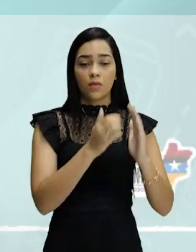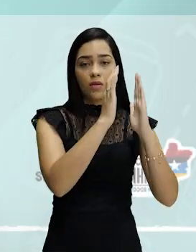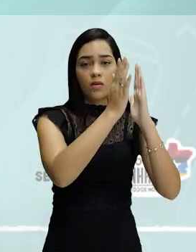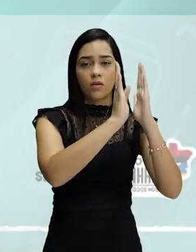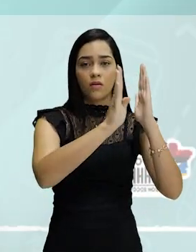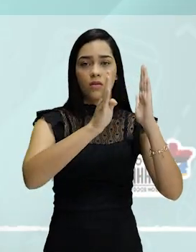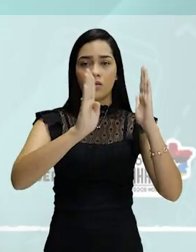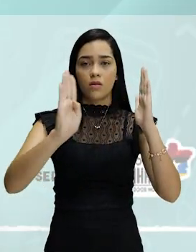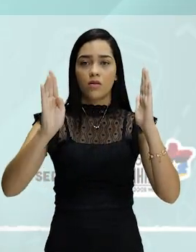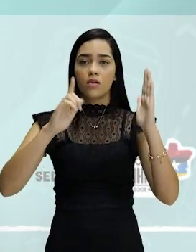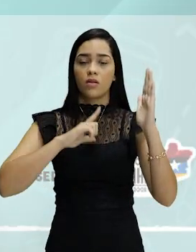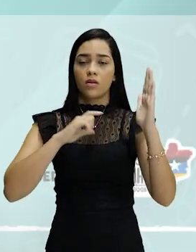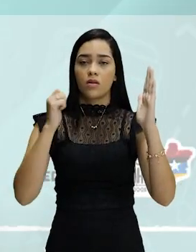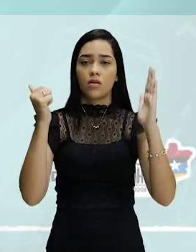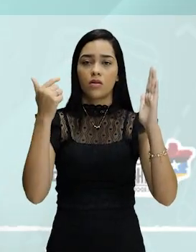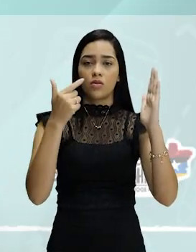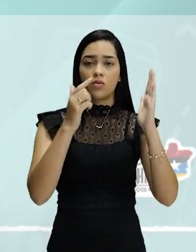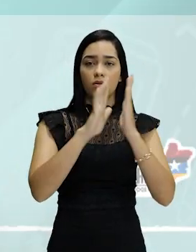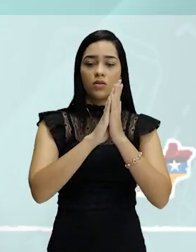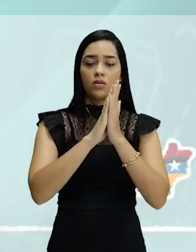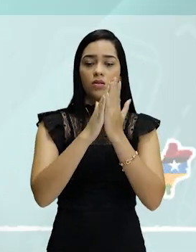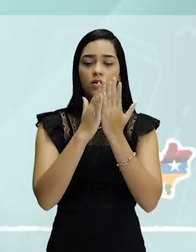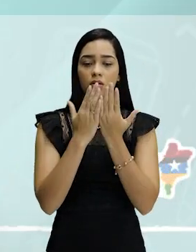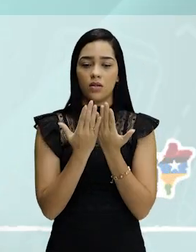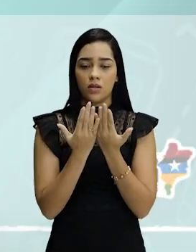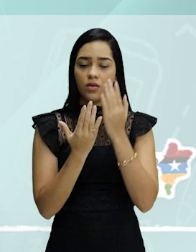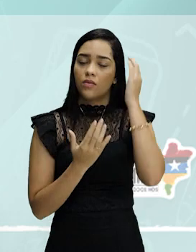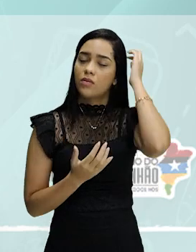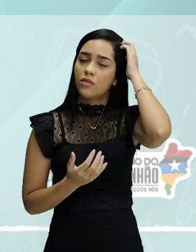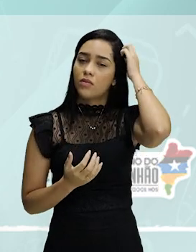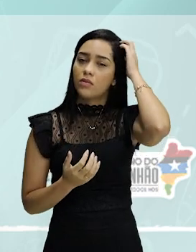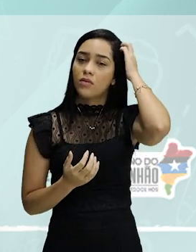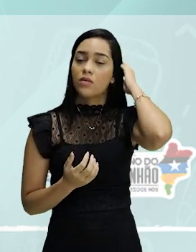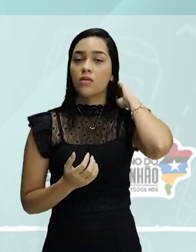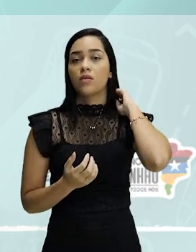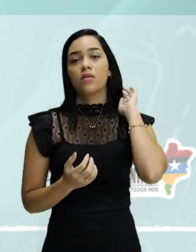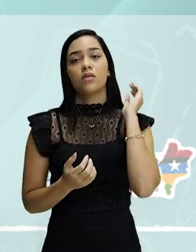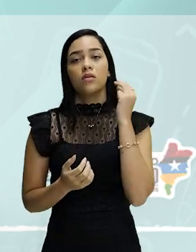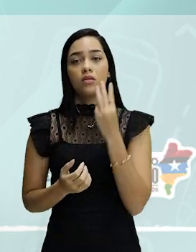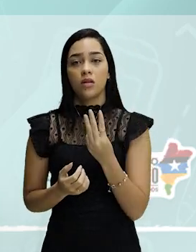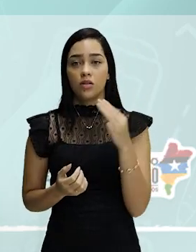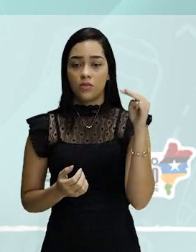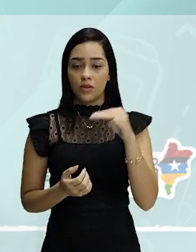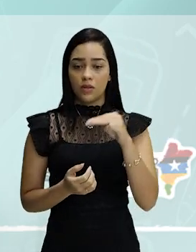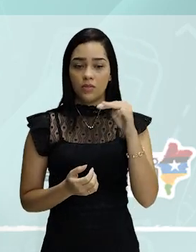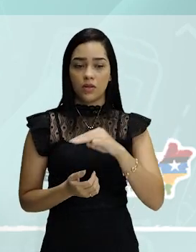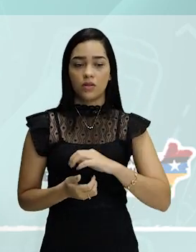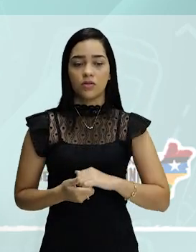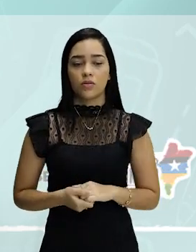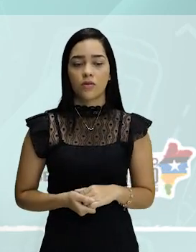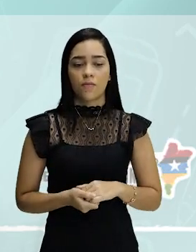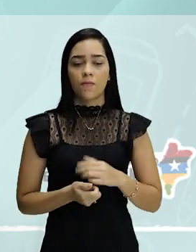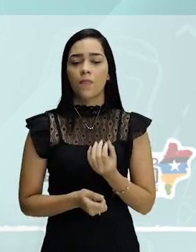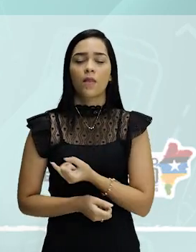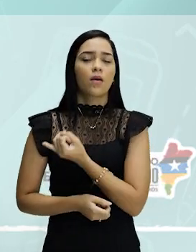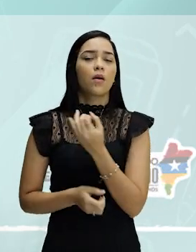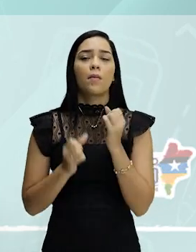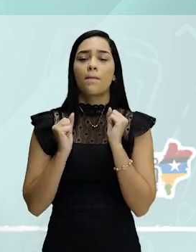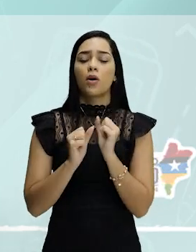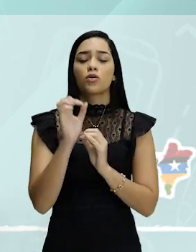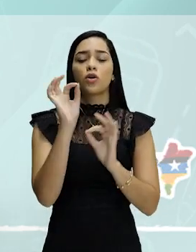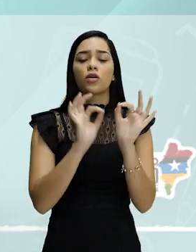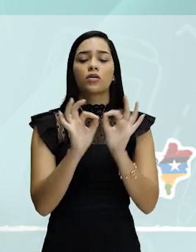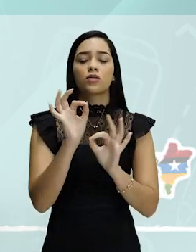Em um instante, temos 12 livros, dos quais 3 são de matemática. De quantas